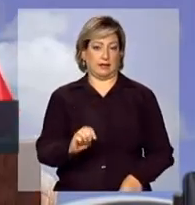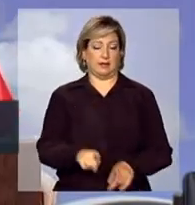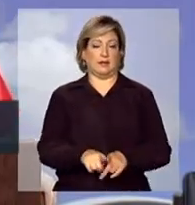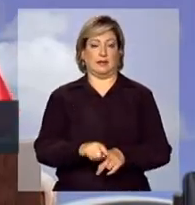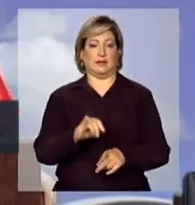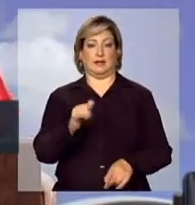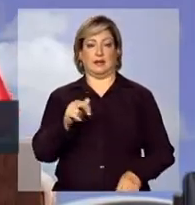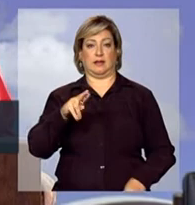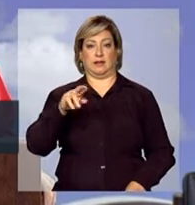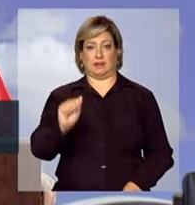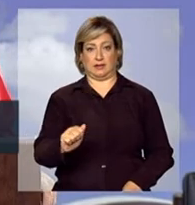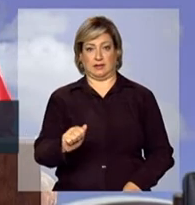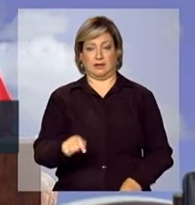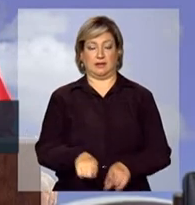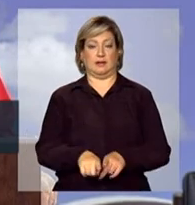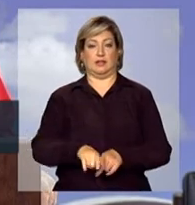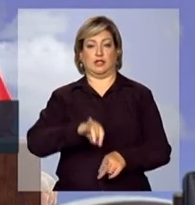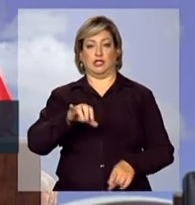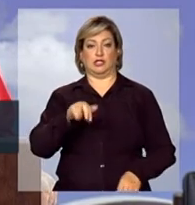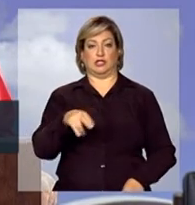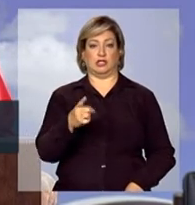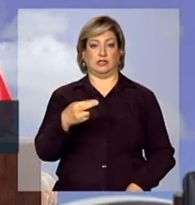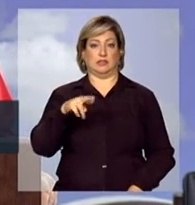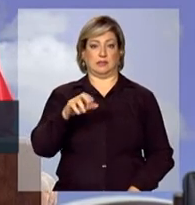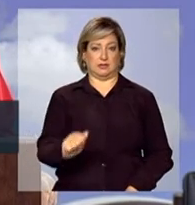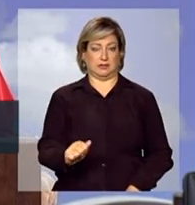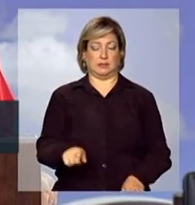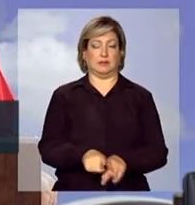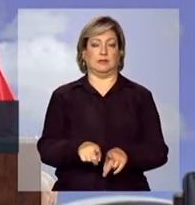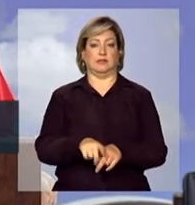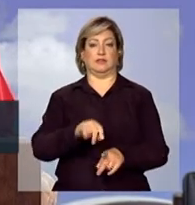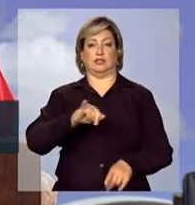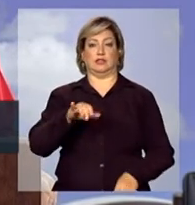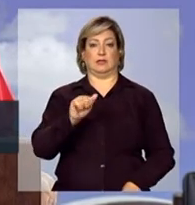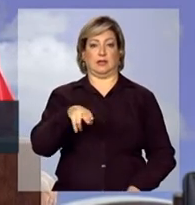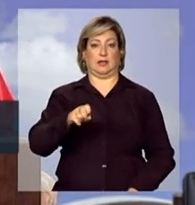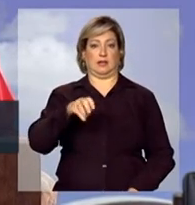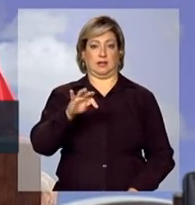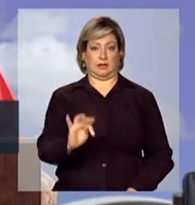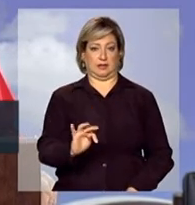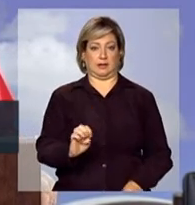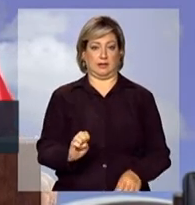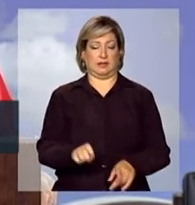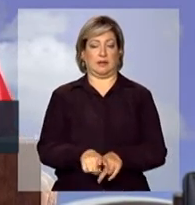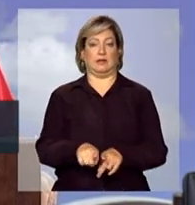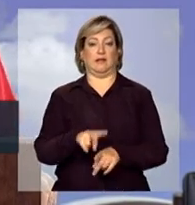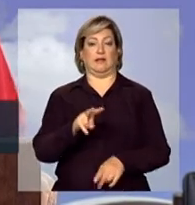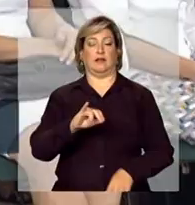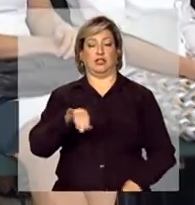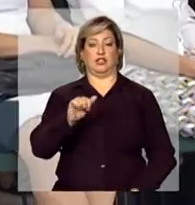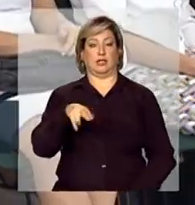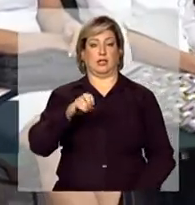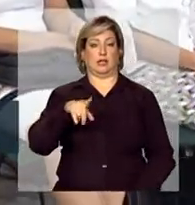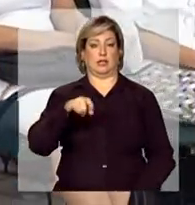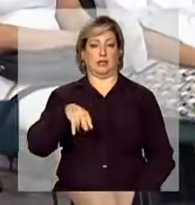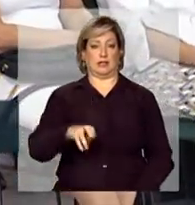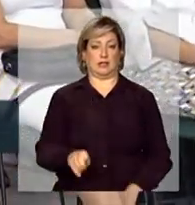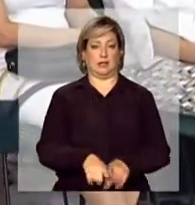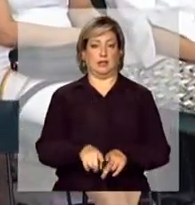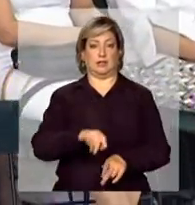Iara Bernardi Jandira feghali Janete Pietá Jaqueline Roriz